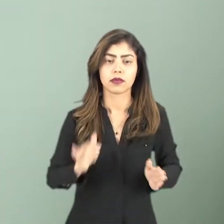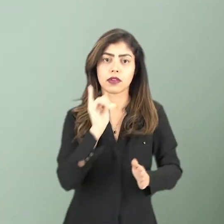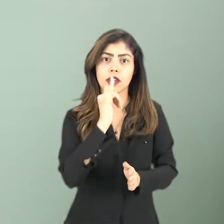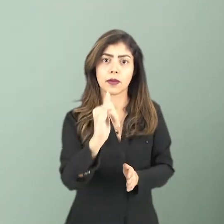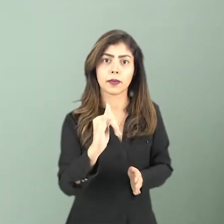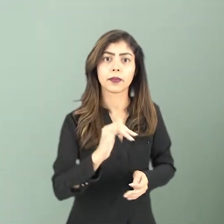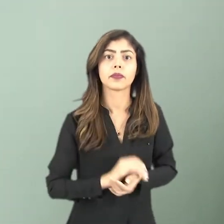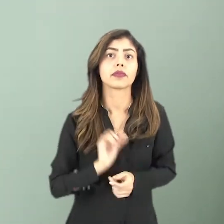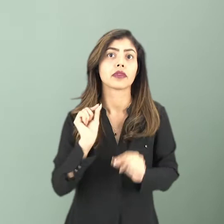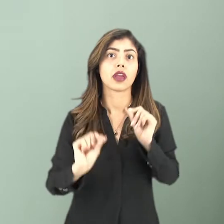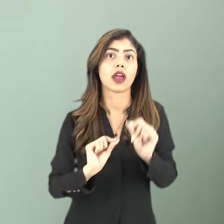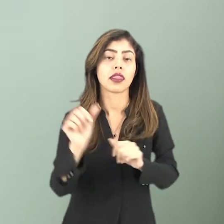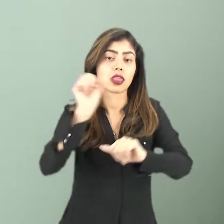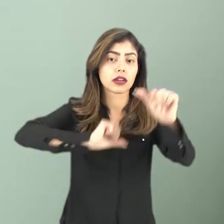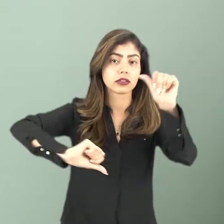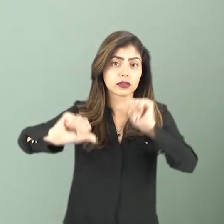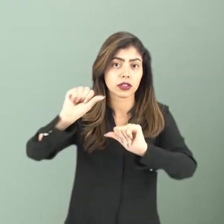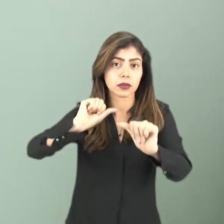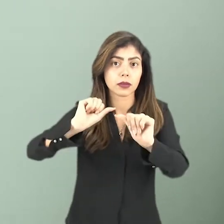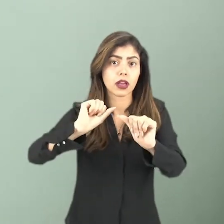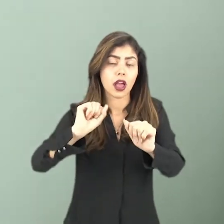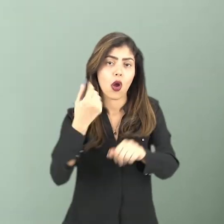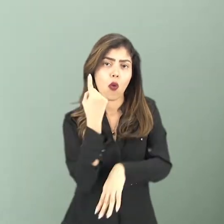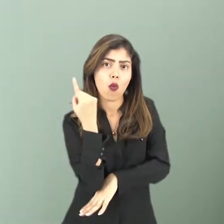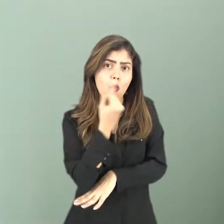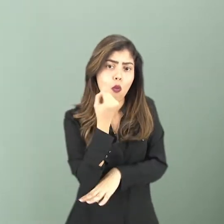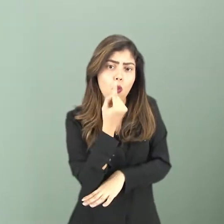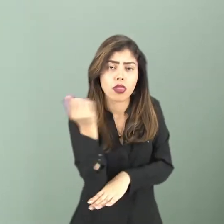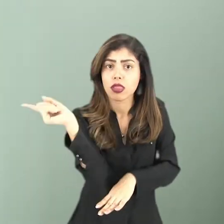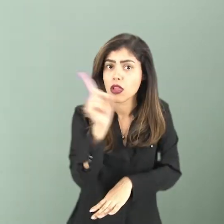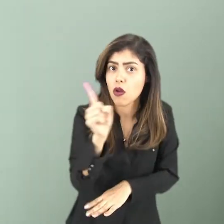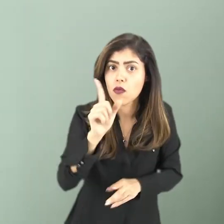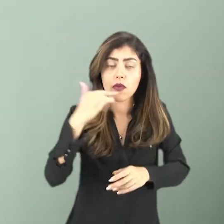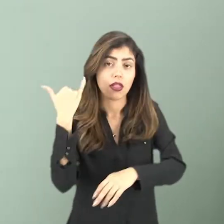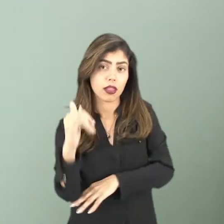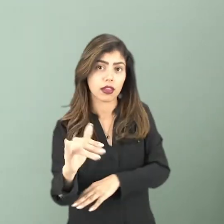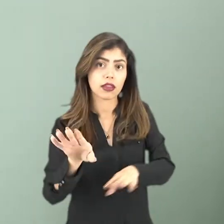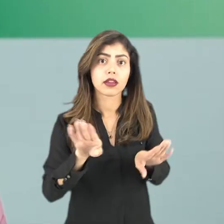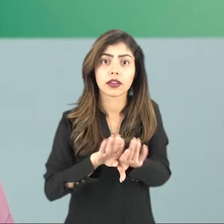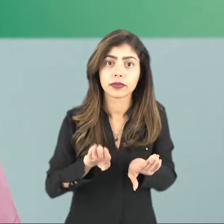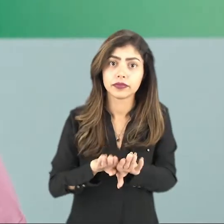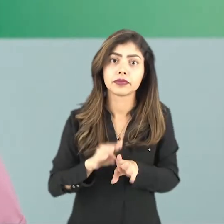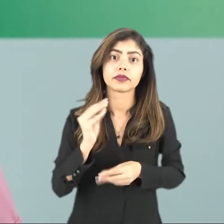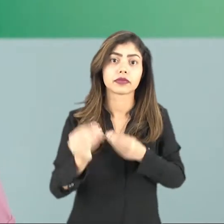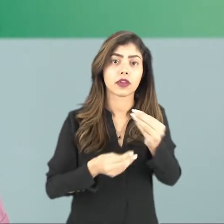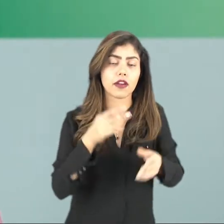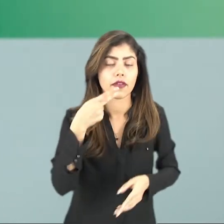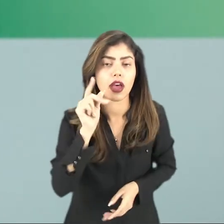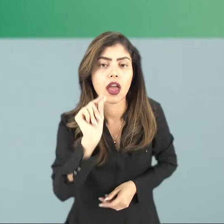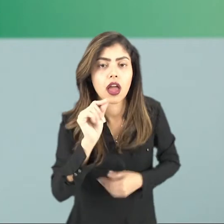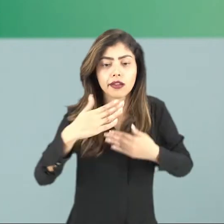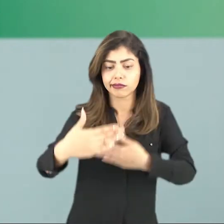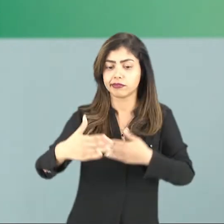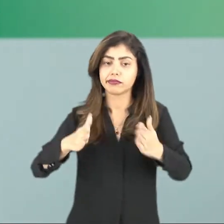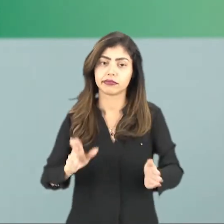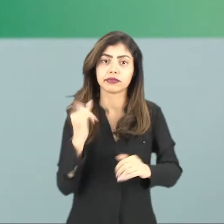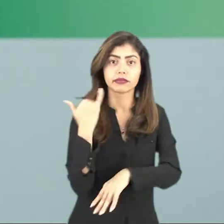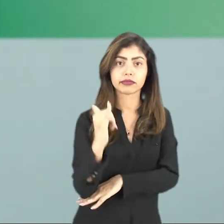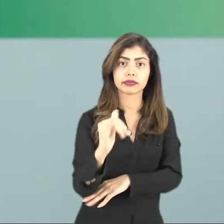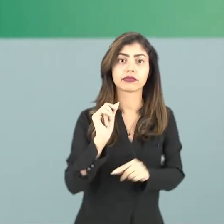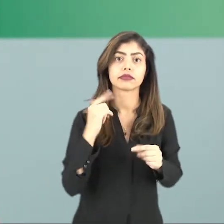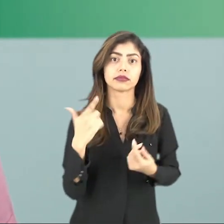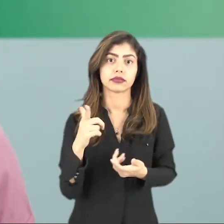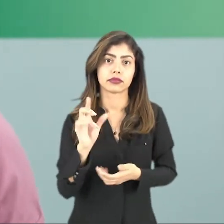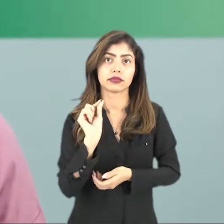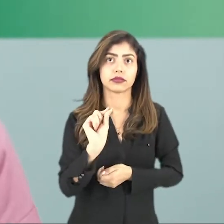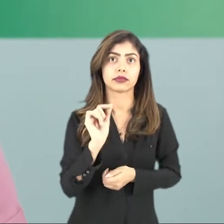transformador? Ele vai transformar um tipo de energia não elétrica em energia elétrica. Se a gente está falando desse tipo de bateria aí, essa energia